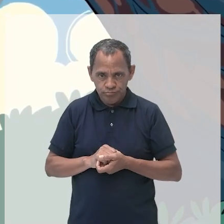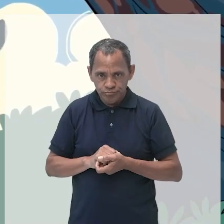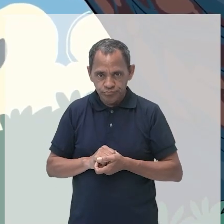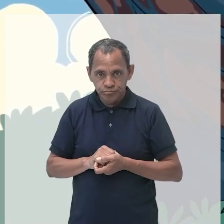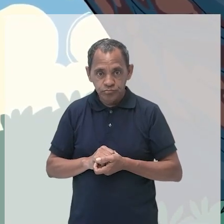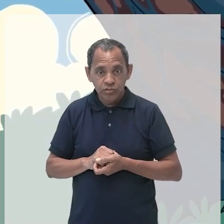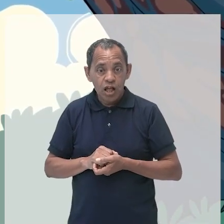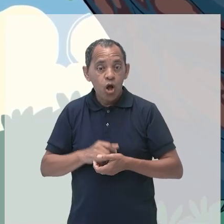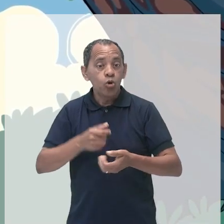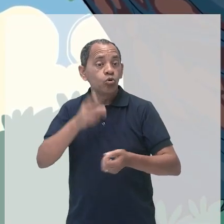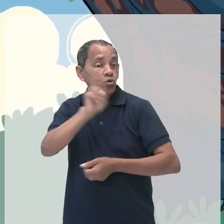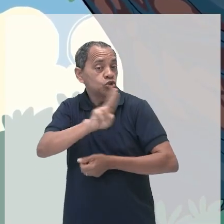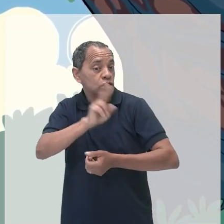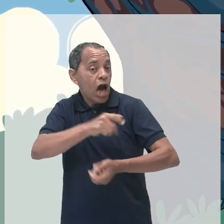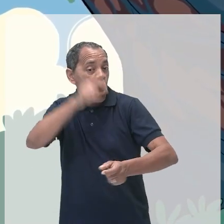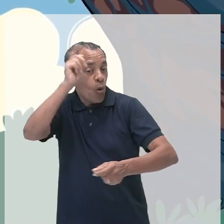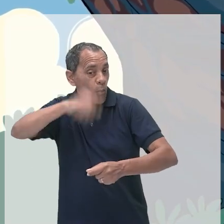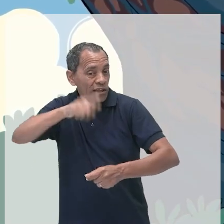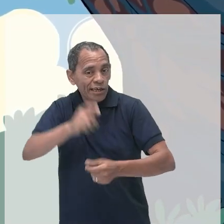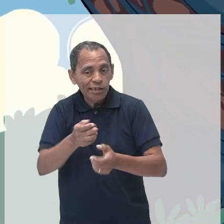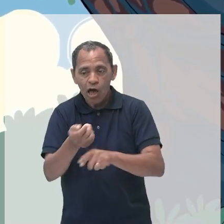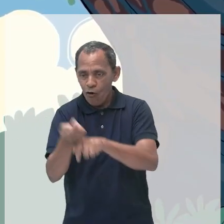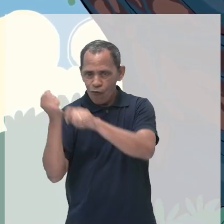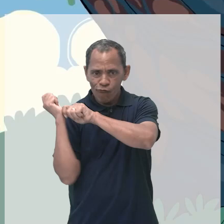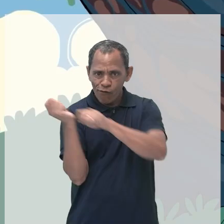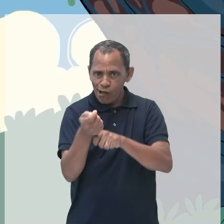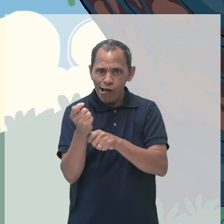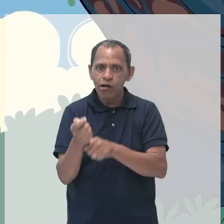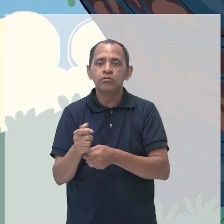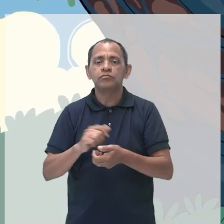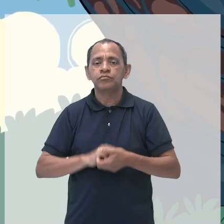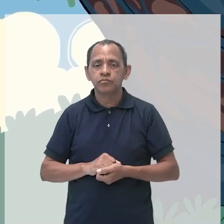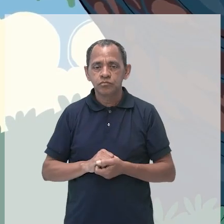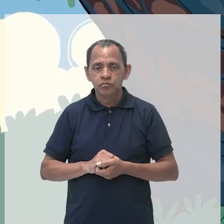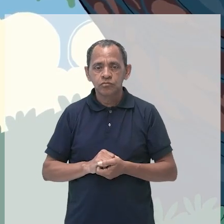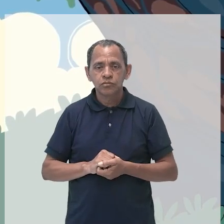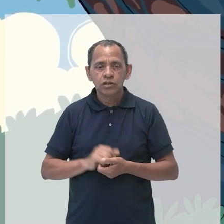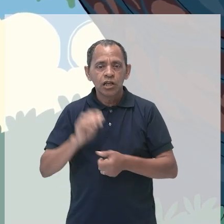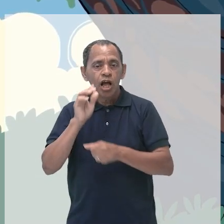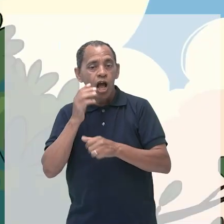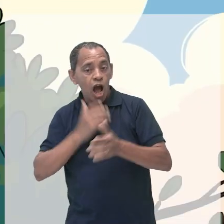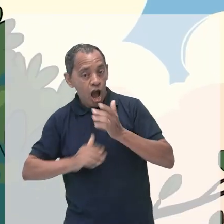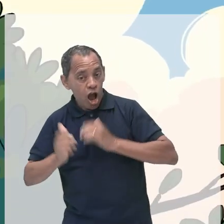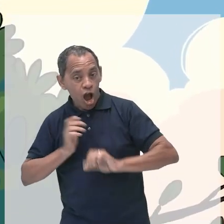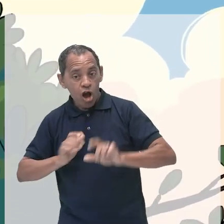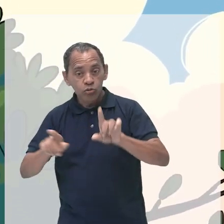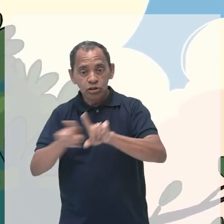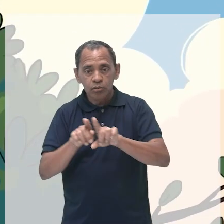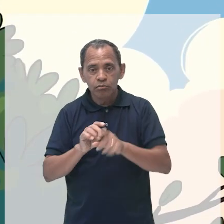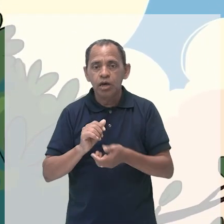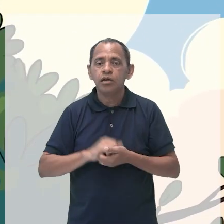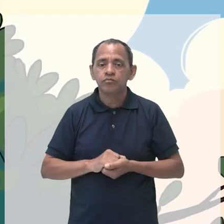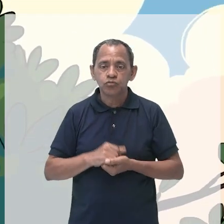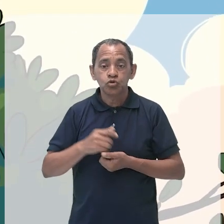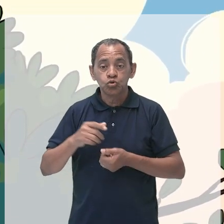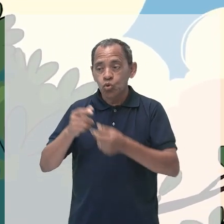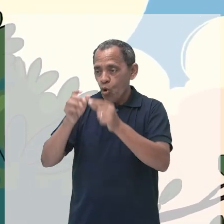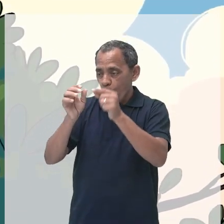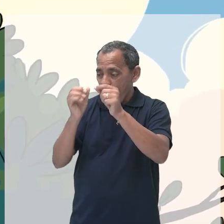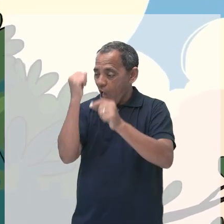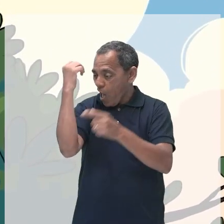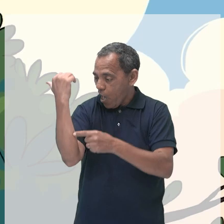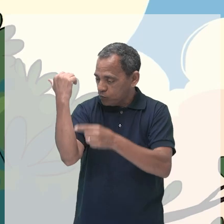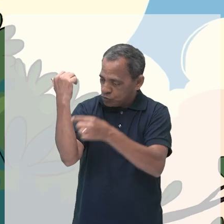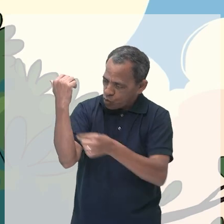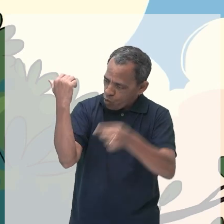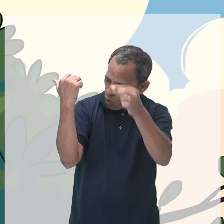lenha, brandia o facão furioso. Mansos, os galhos se submetem. As curicas, encarapitadas